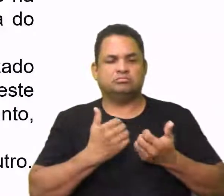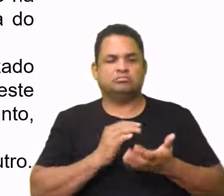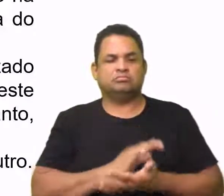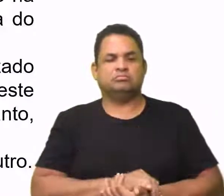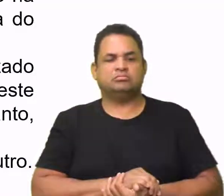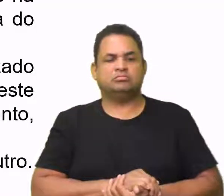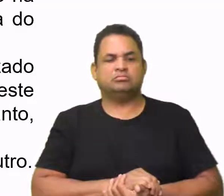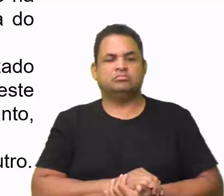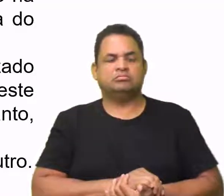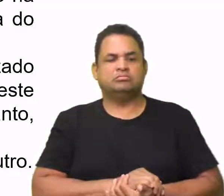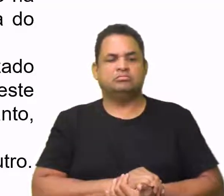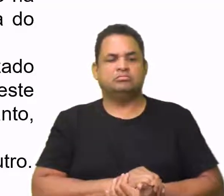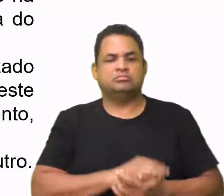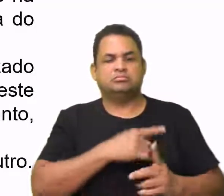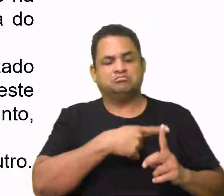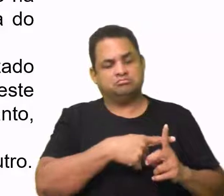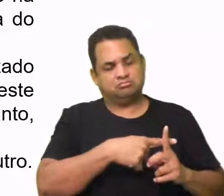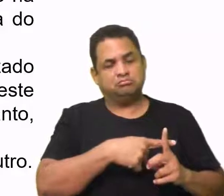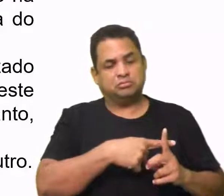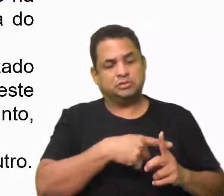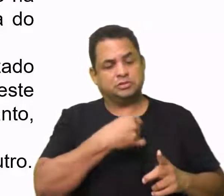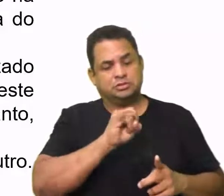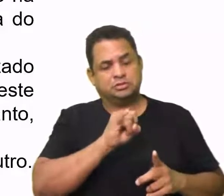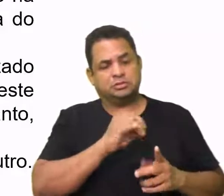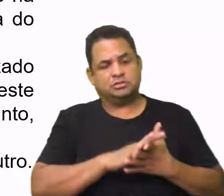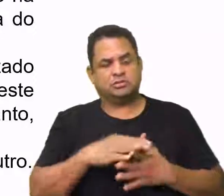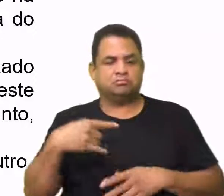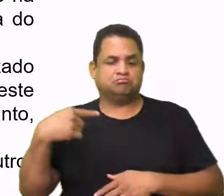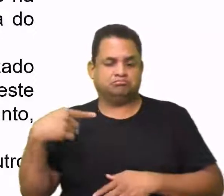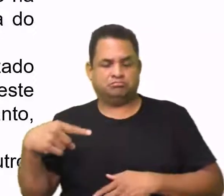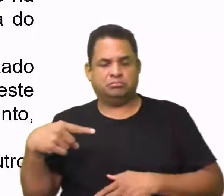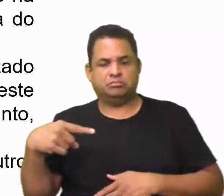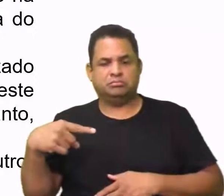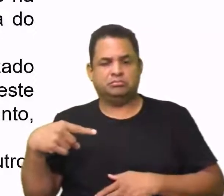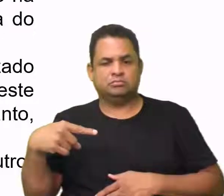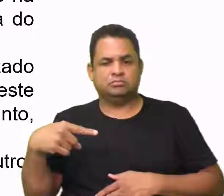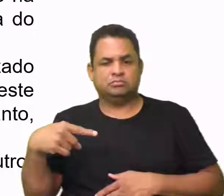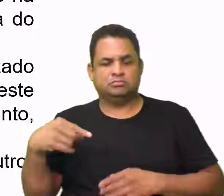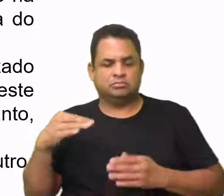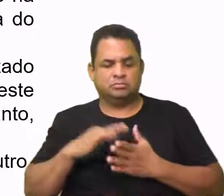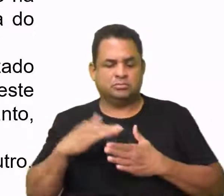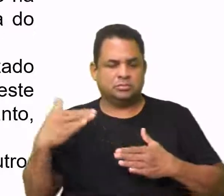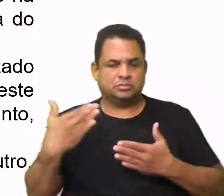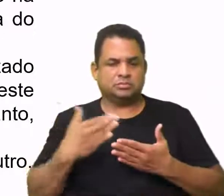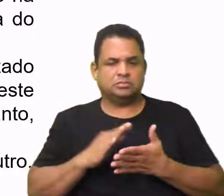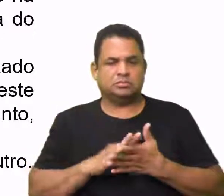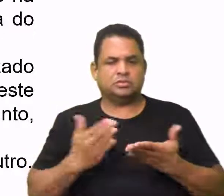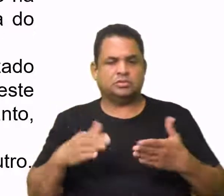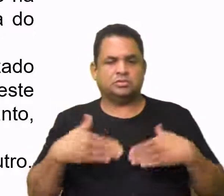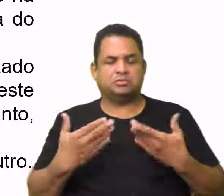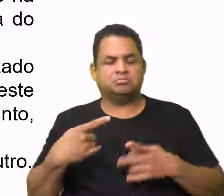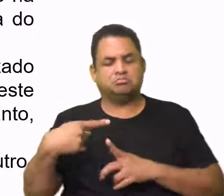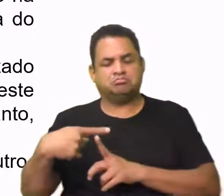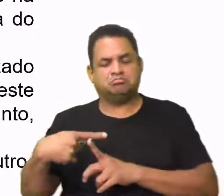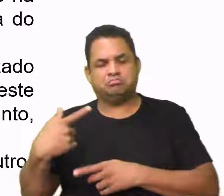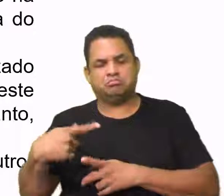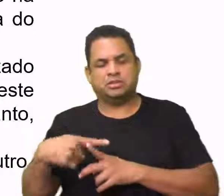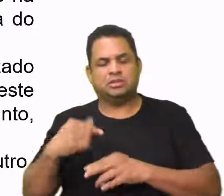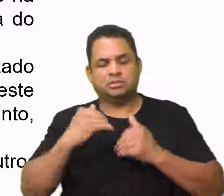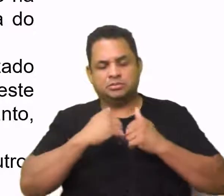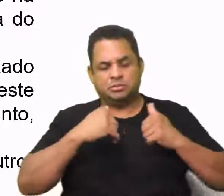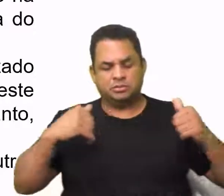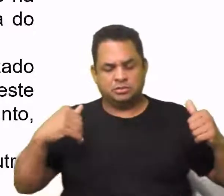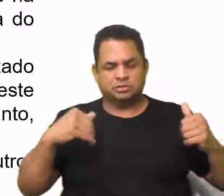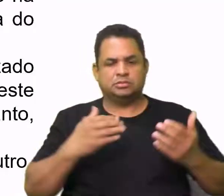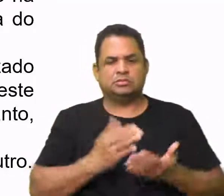e, se for positivo, né? Negativo o condutor, mais próximo positivo, a outra mais longe negativo. Se